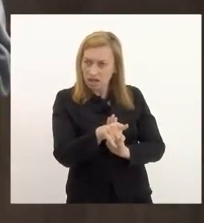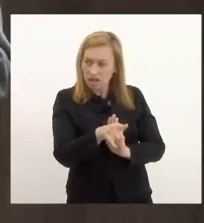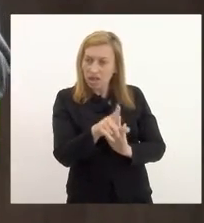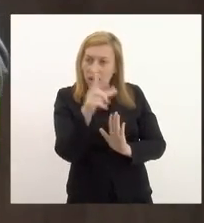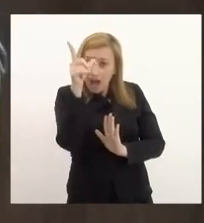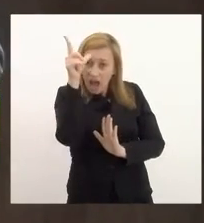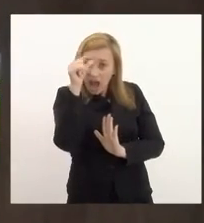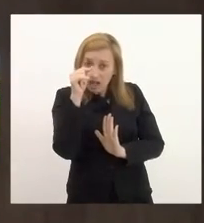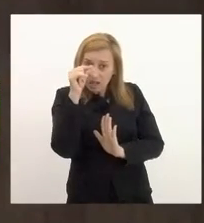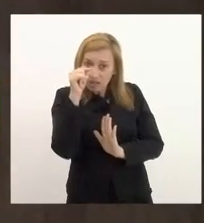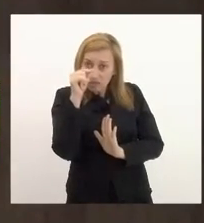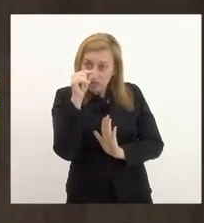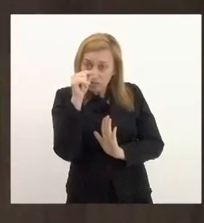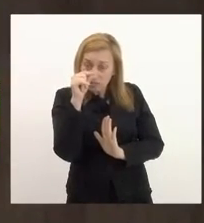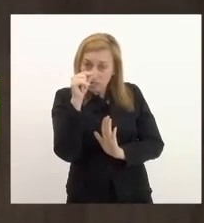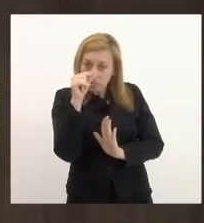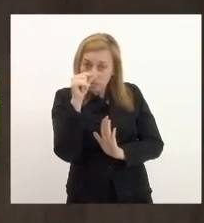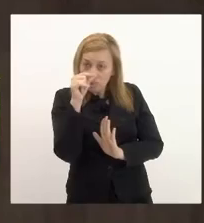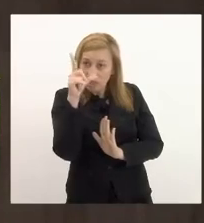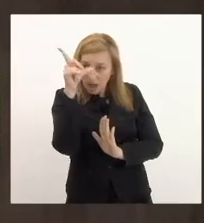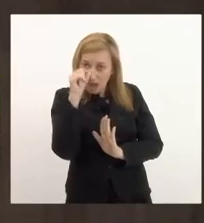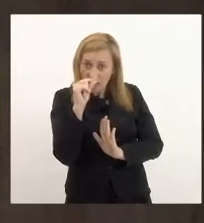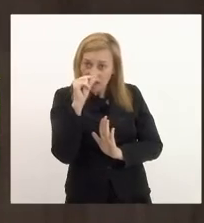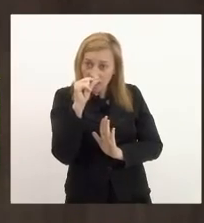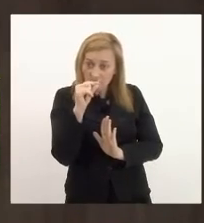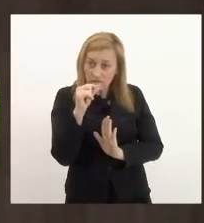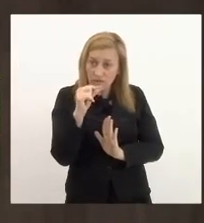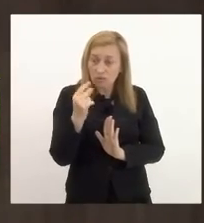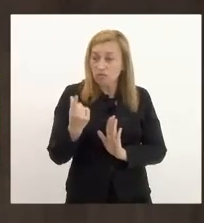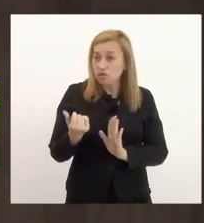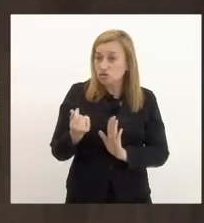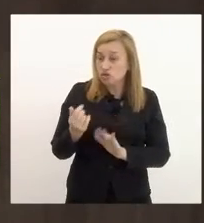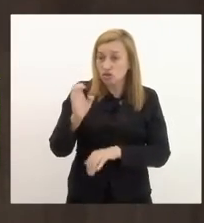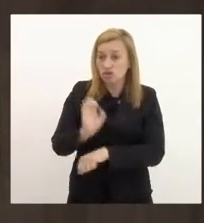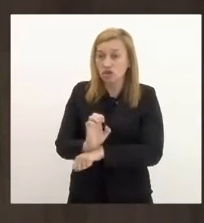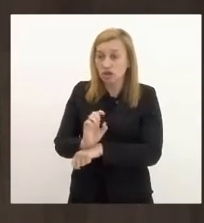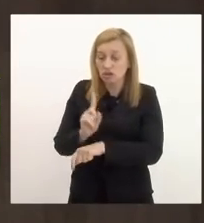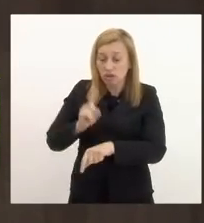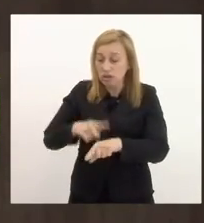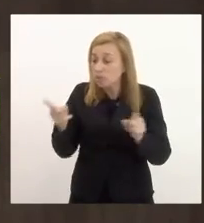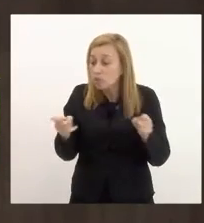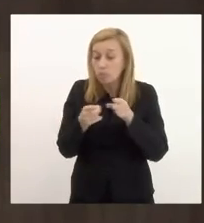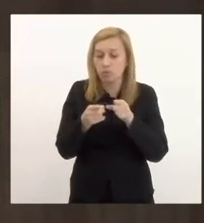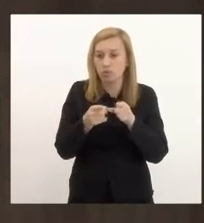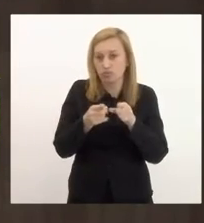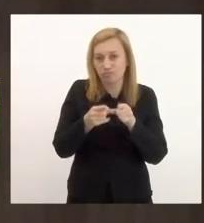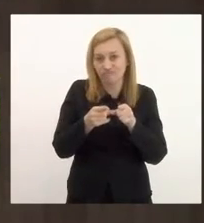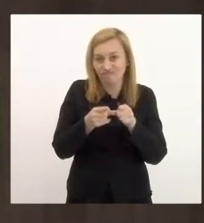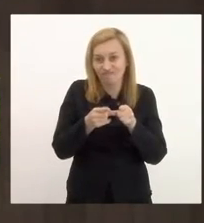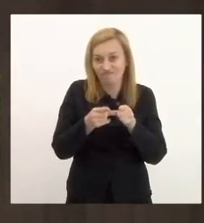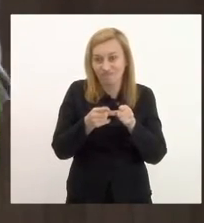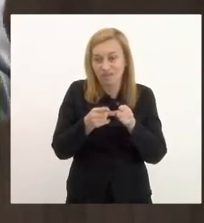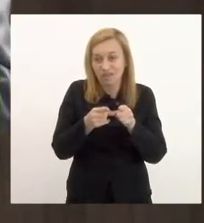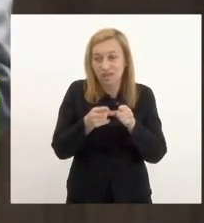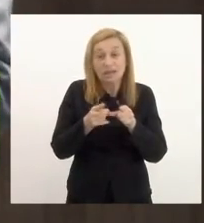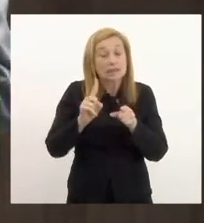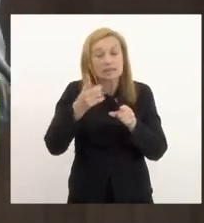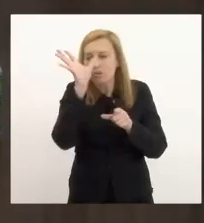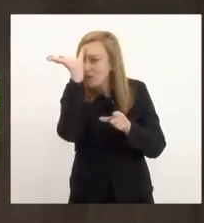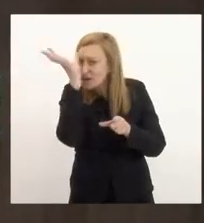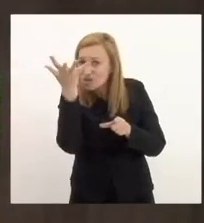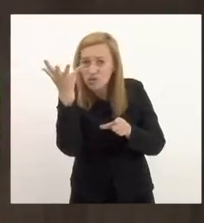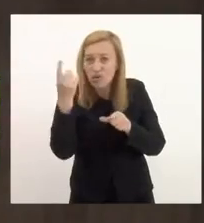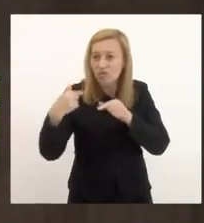alivia ele alivia as contas do estado por um prazo curtíssimo e não